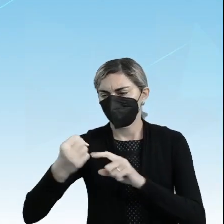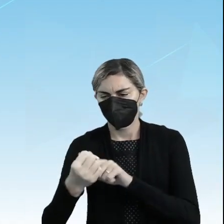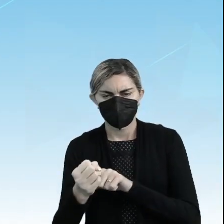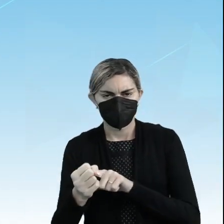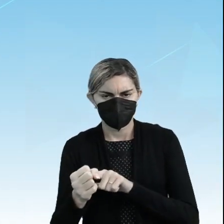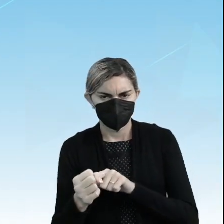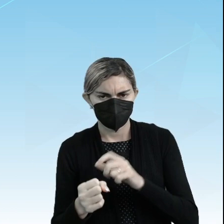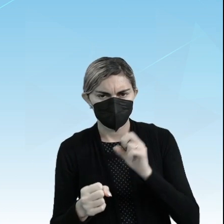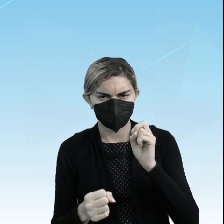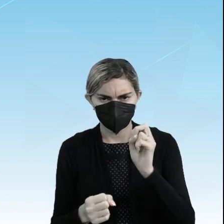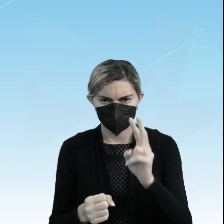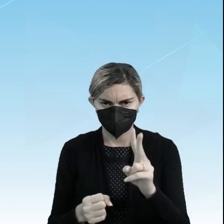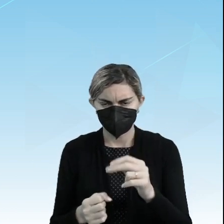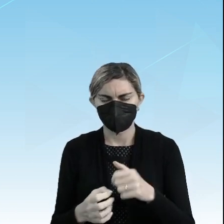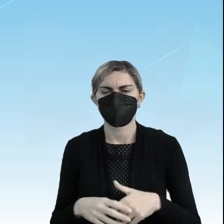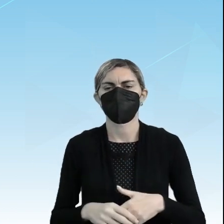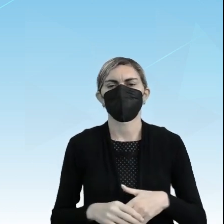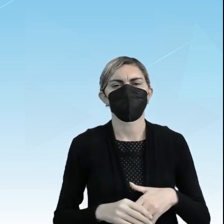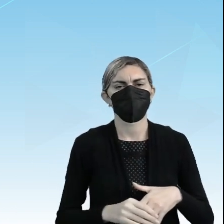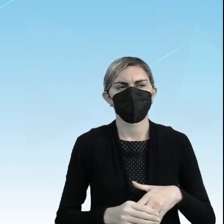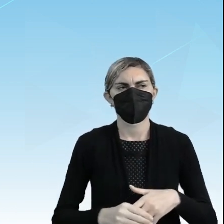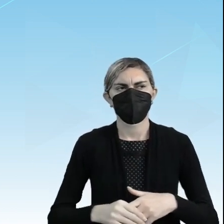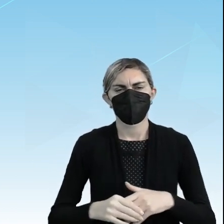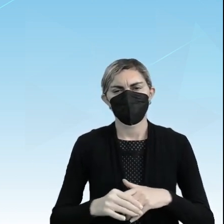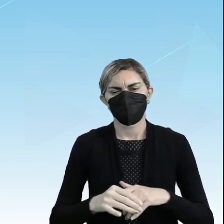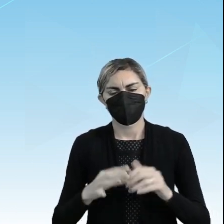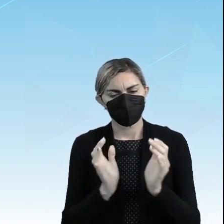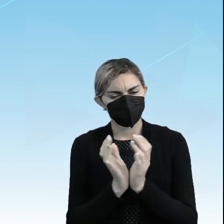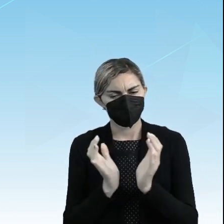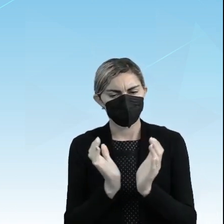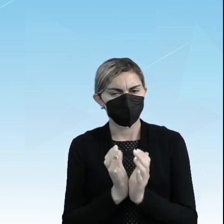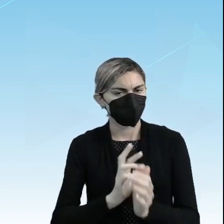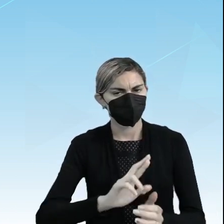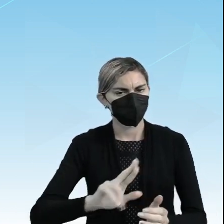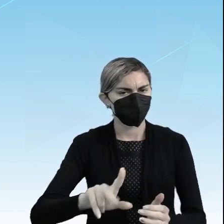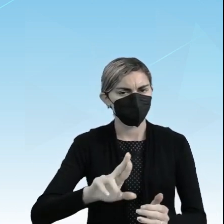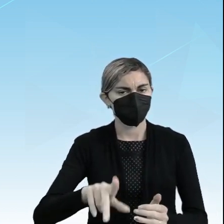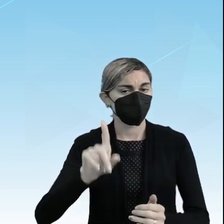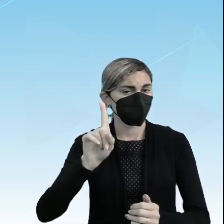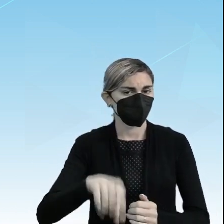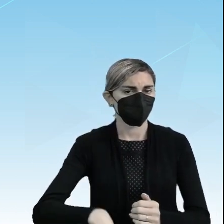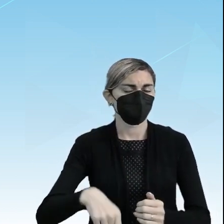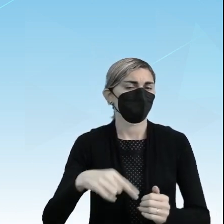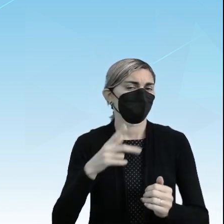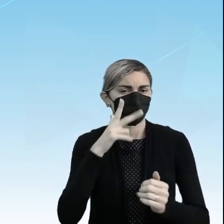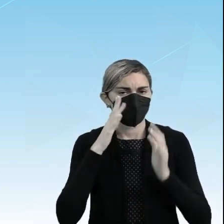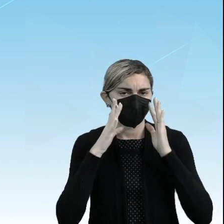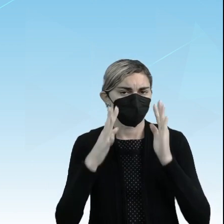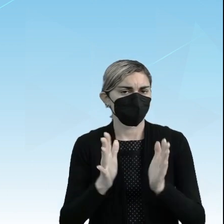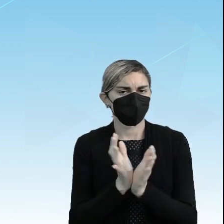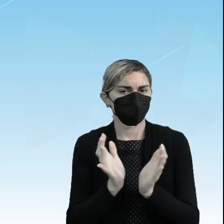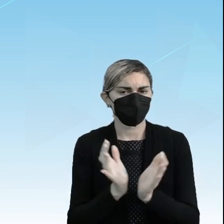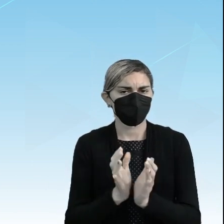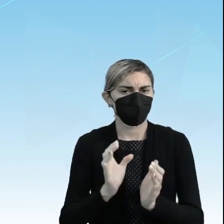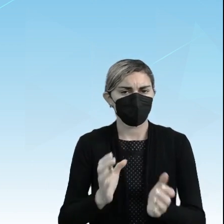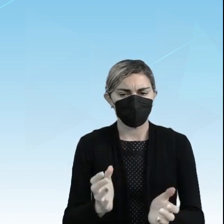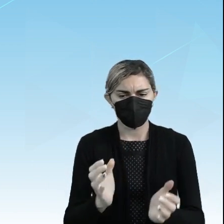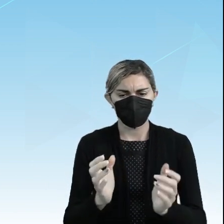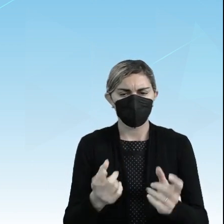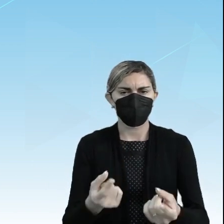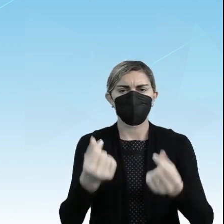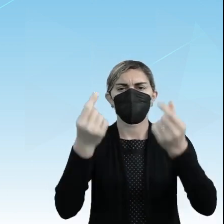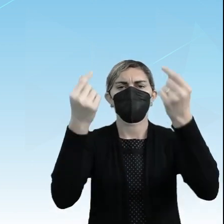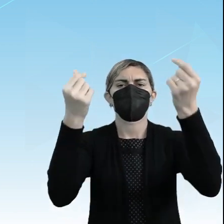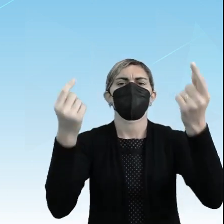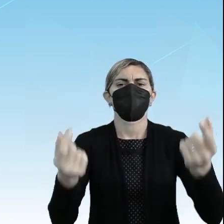aí. Ok, meus amores? O grupo, ele não é, gente, preste atenção, não é um bloco econômico, como muita gente diz,